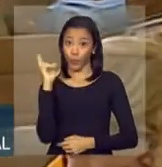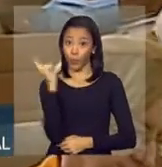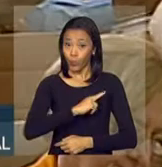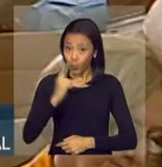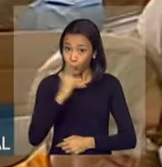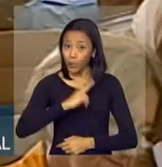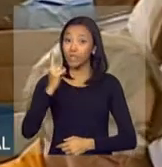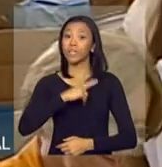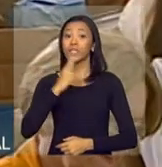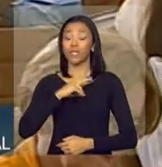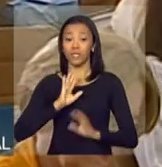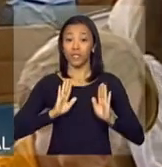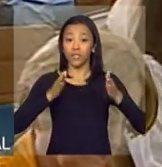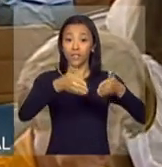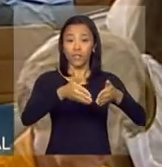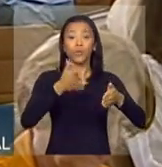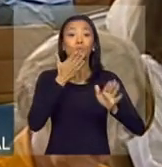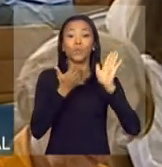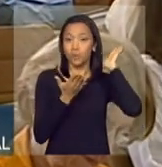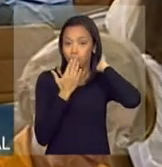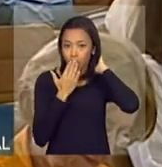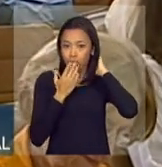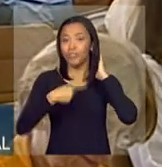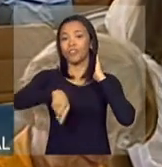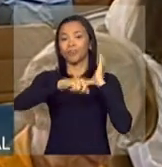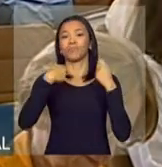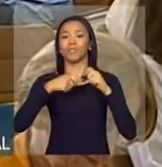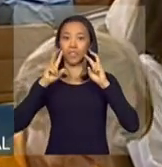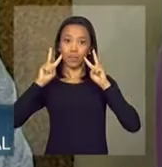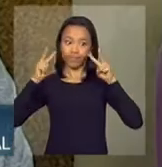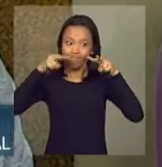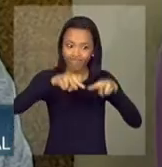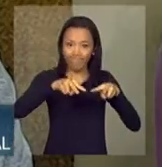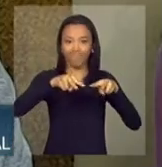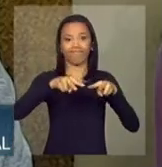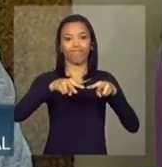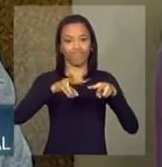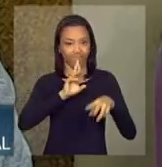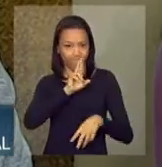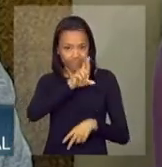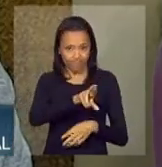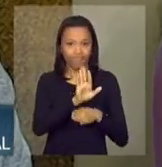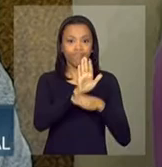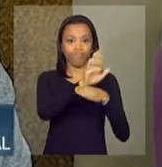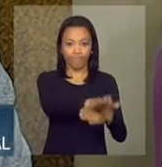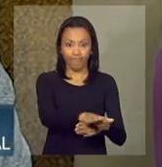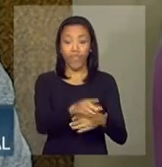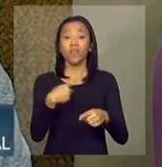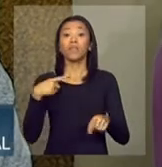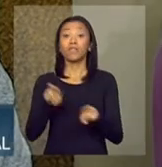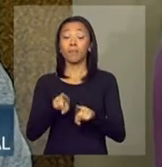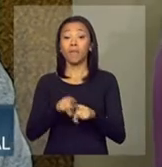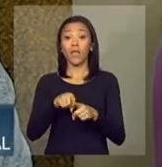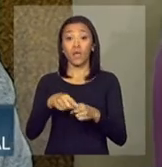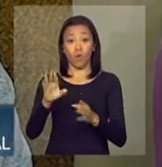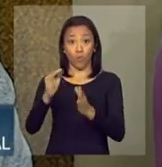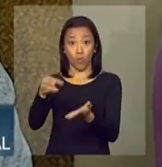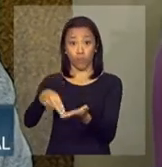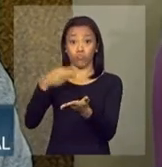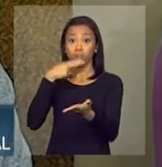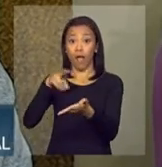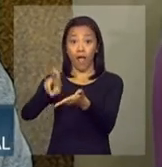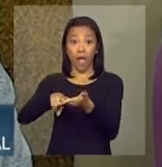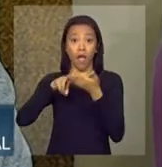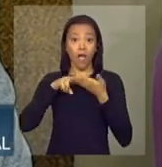histórica que os indígenas sejam ouvidos. E eu recebi uma mensagem de um conselheiro da